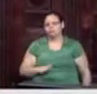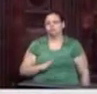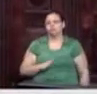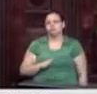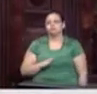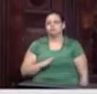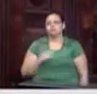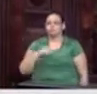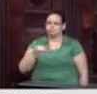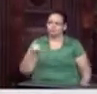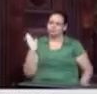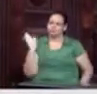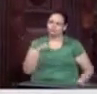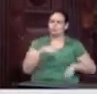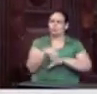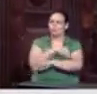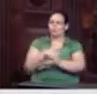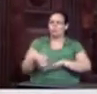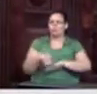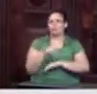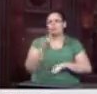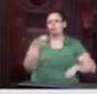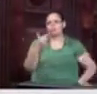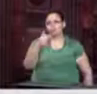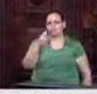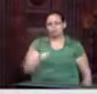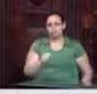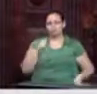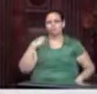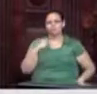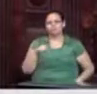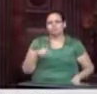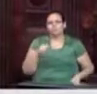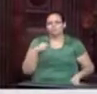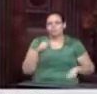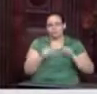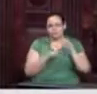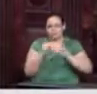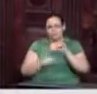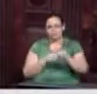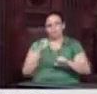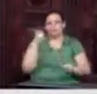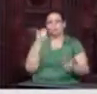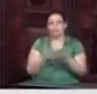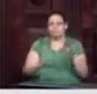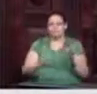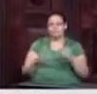nada. Vamos às ruas dia 28, derrotar as reformas de Pezão e de Temer.